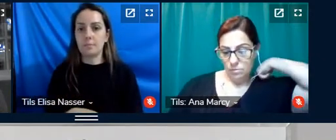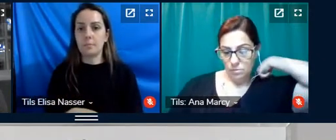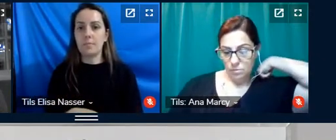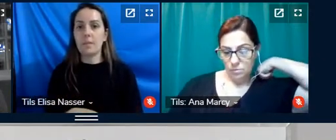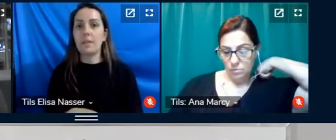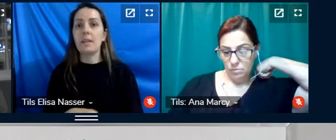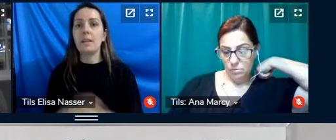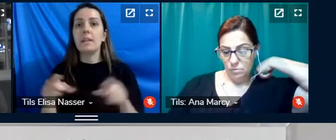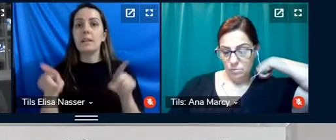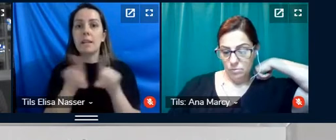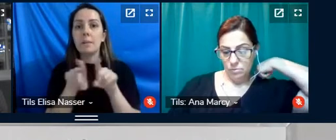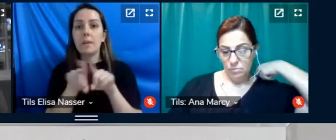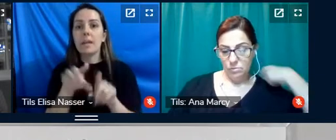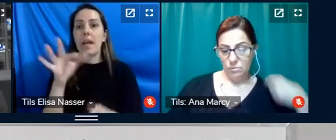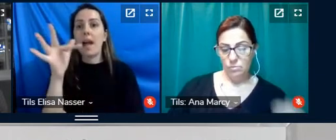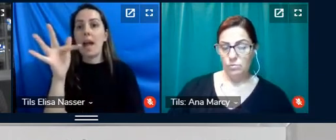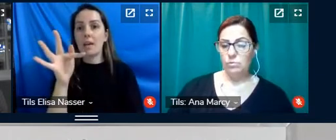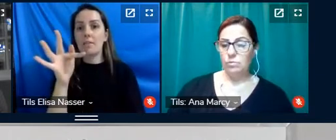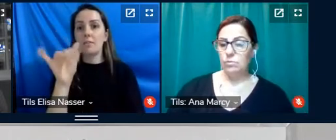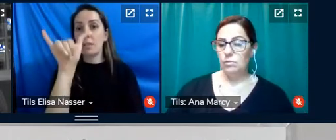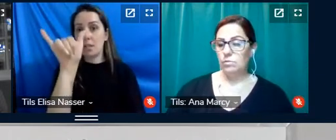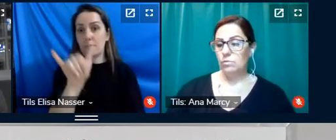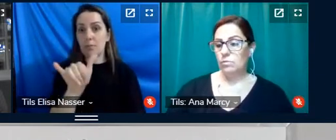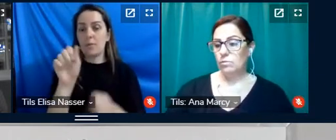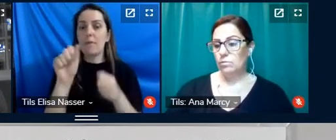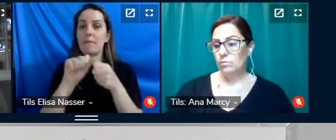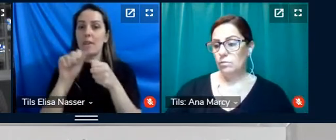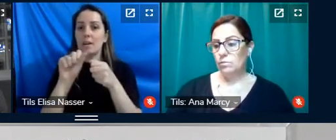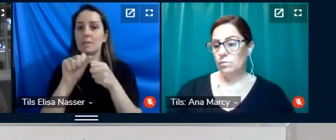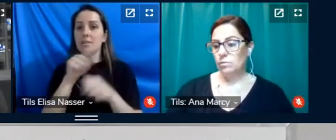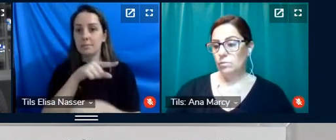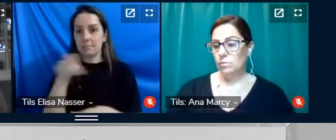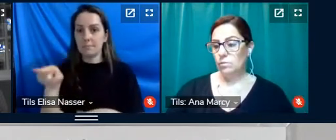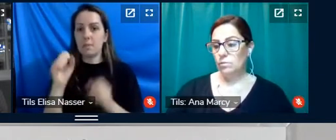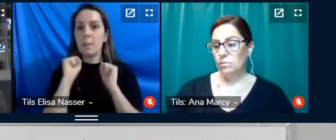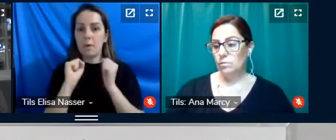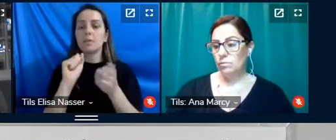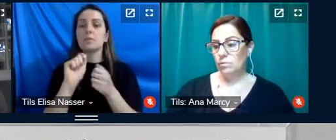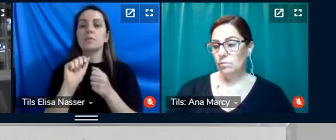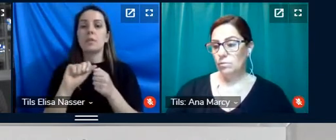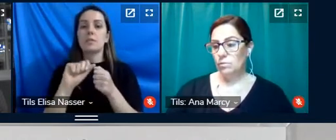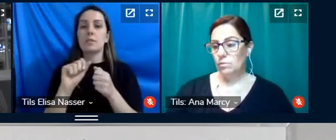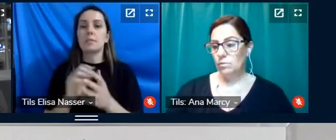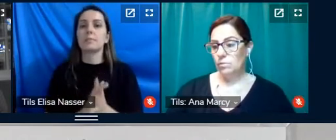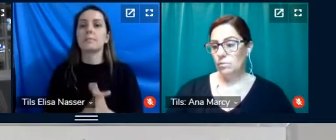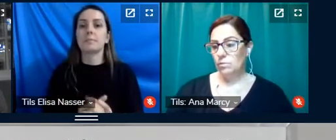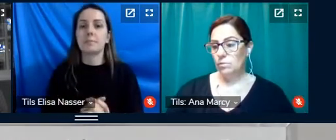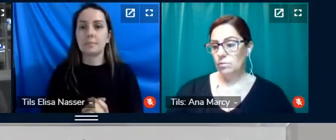e Fy. Vamos fazer aí? Vamos tentar fazer?